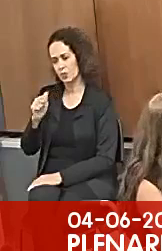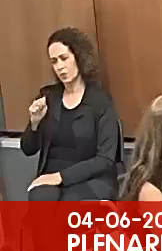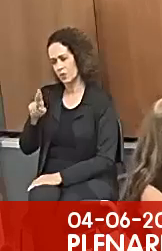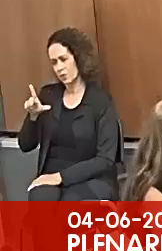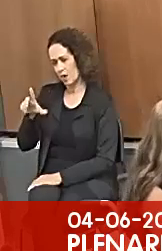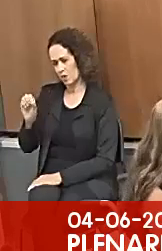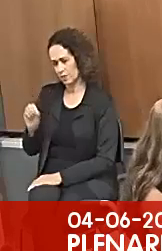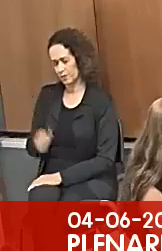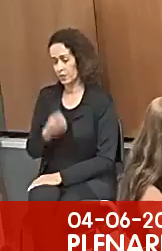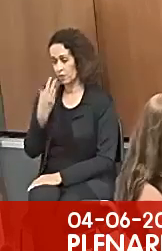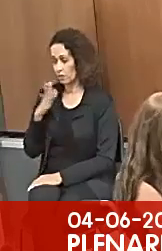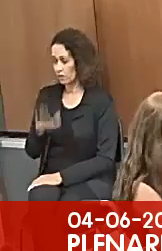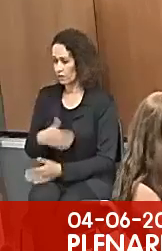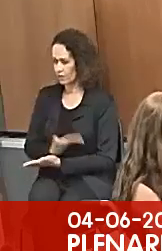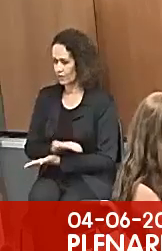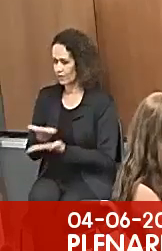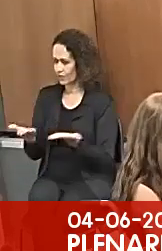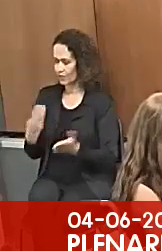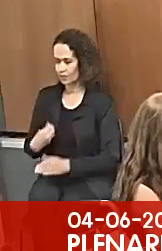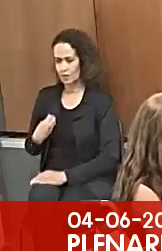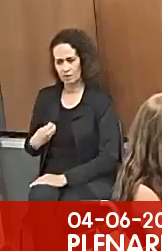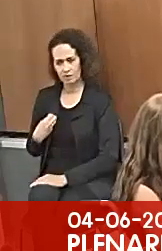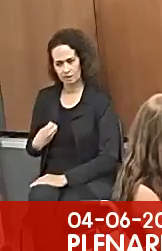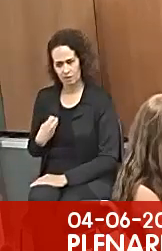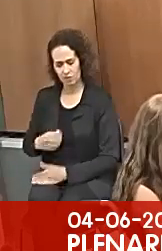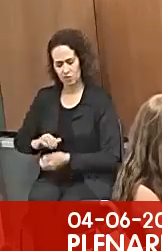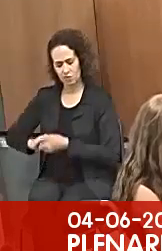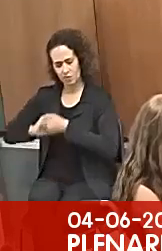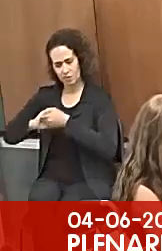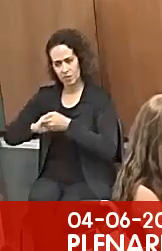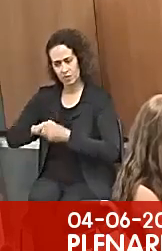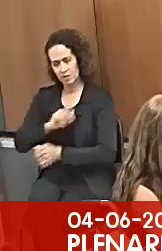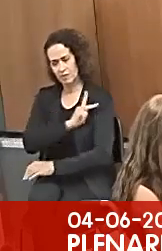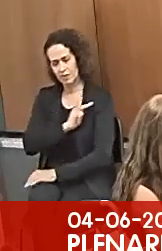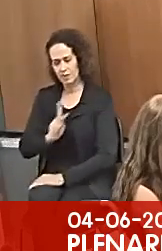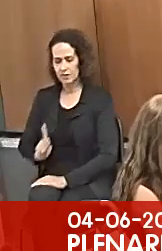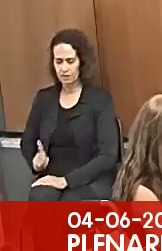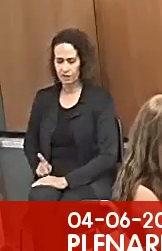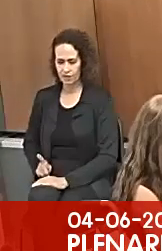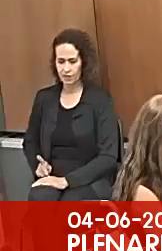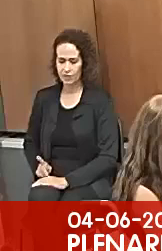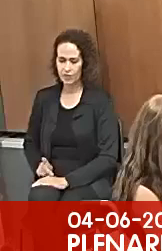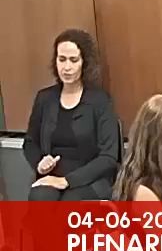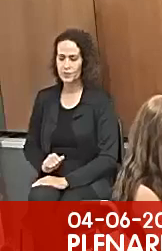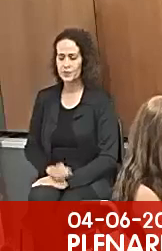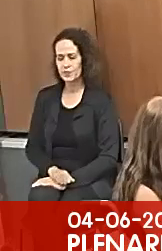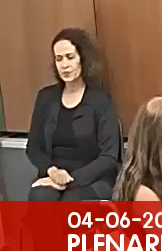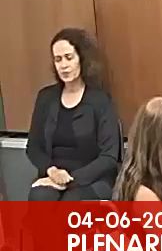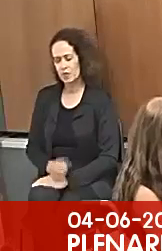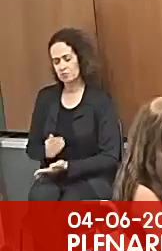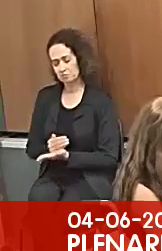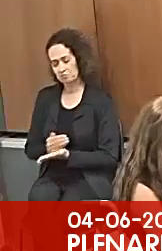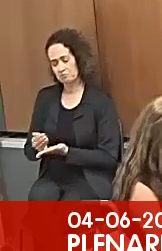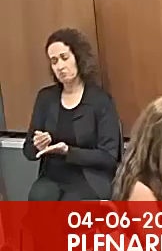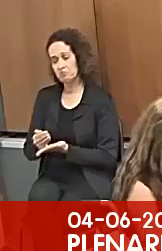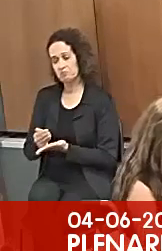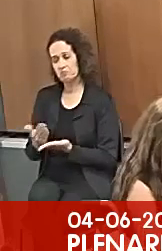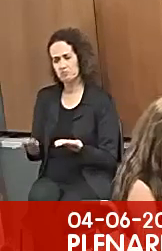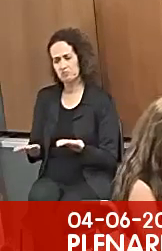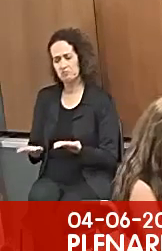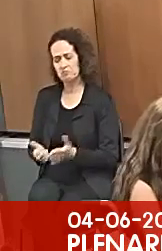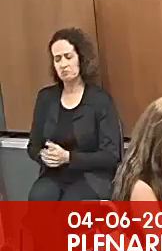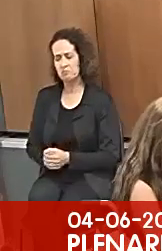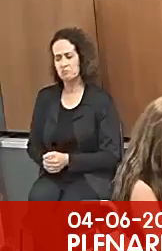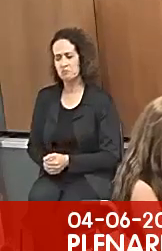a todos e a todas aqui presentes. Cumprimentar meu presidente, professor Endel Mesquita, pela iniciativa também, viu?